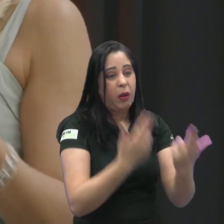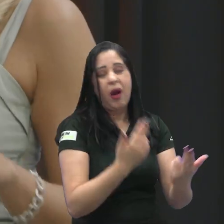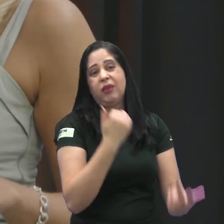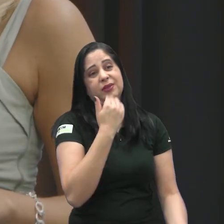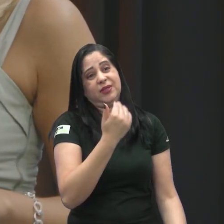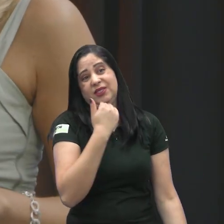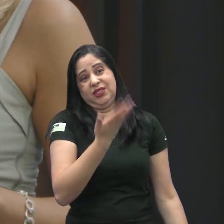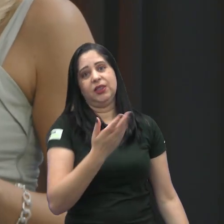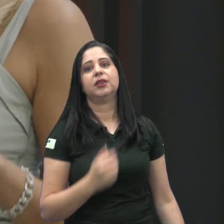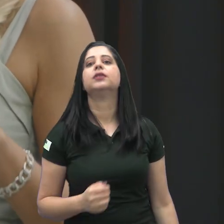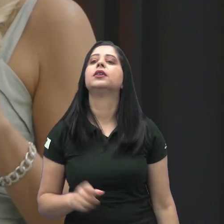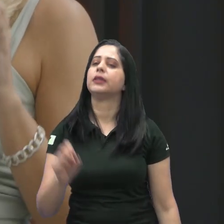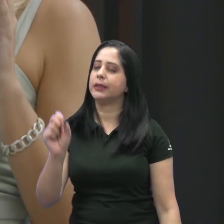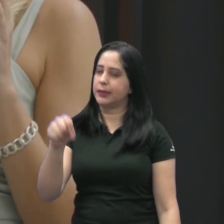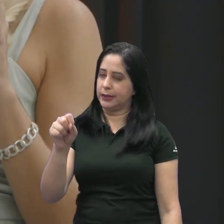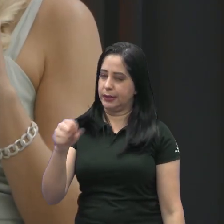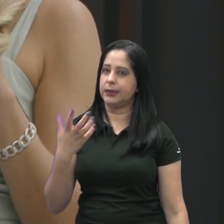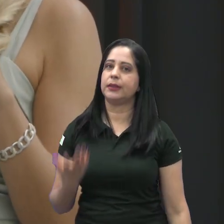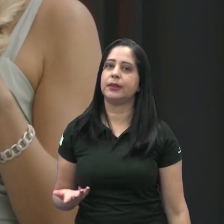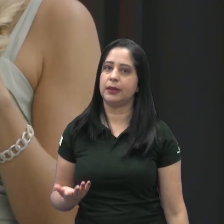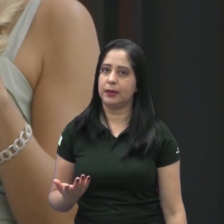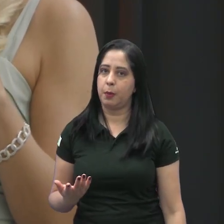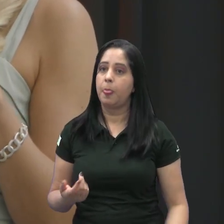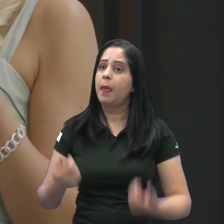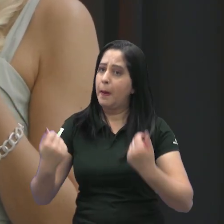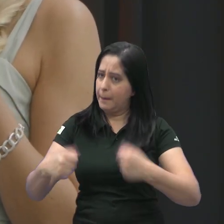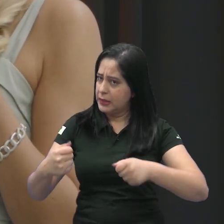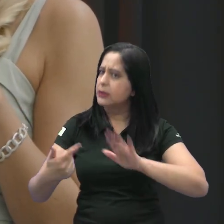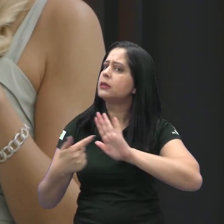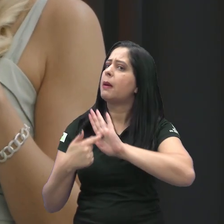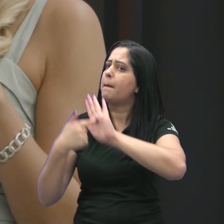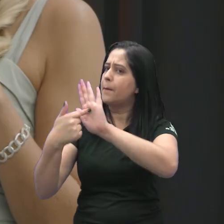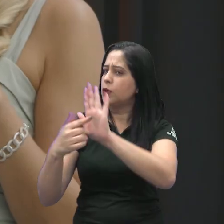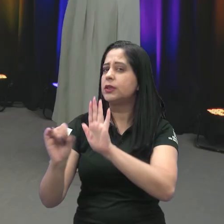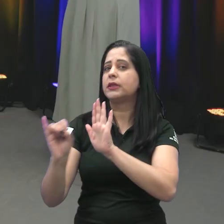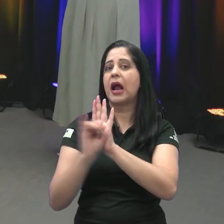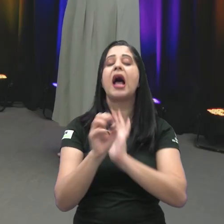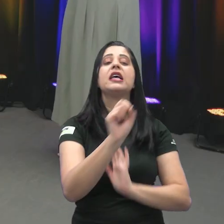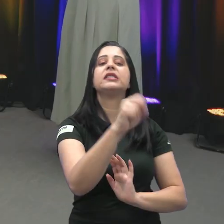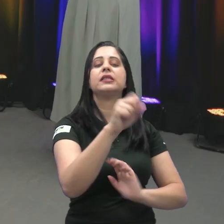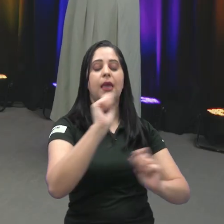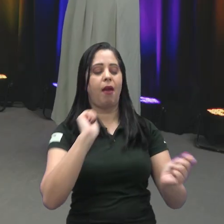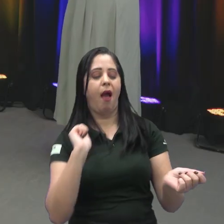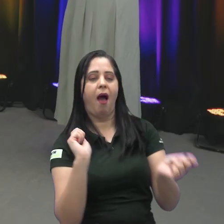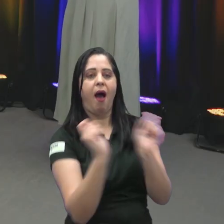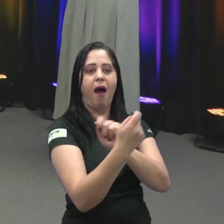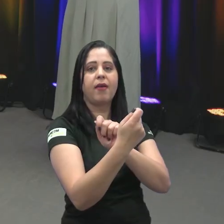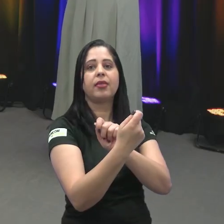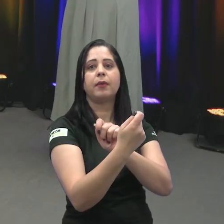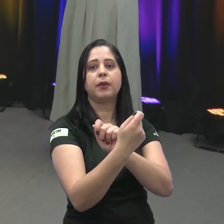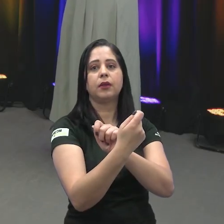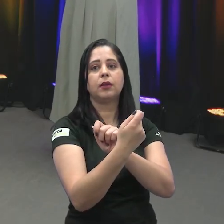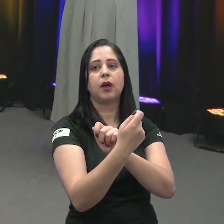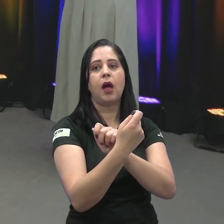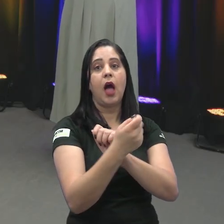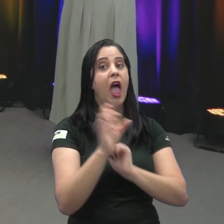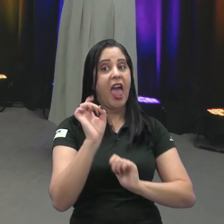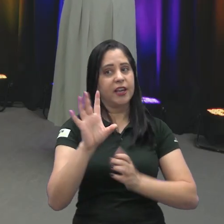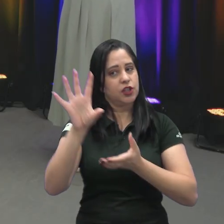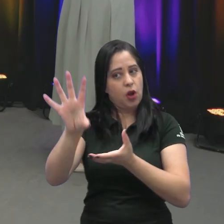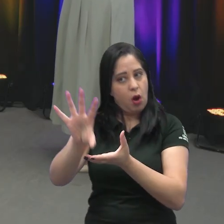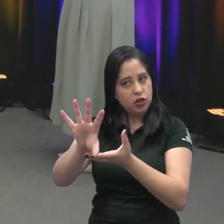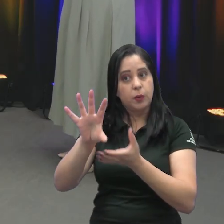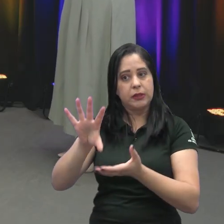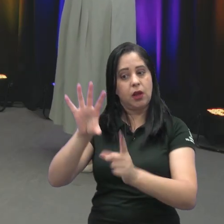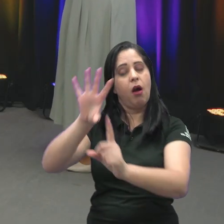uma réplica, né? Ele tem que ser para que você traga também a sua identidade. Modelar que fala, né? Porque você tem que inspirar naquilo que faz